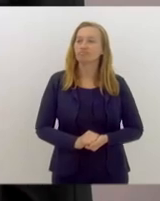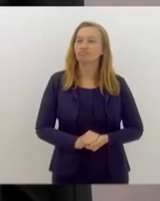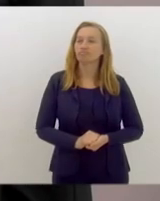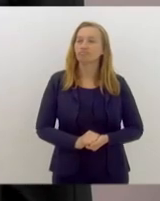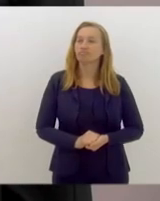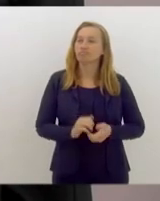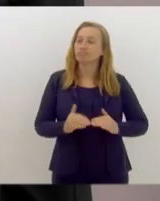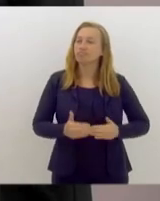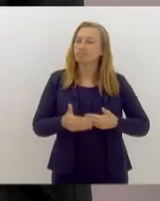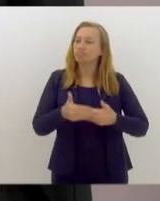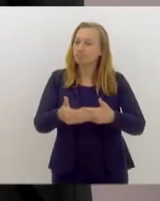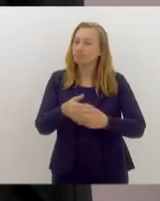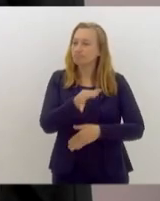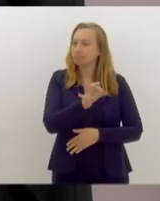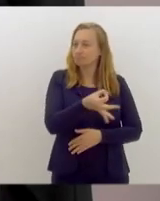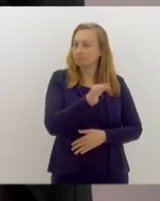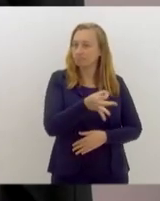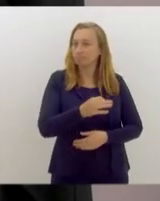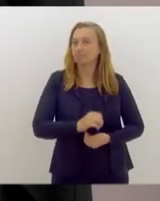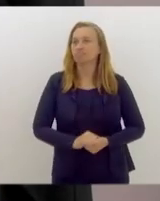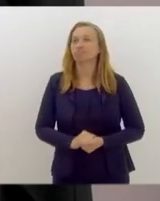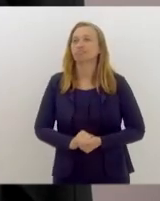digamos, avanços concretos